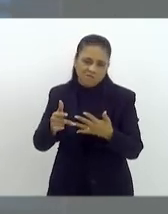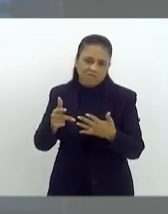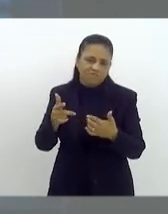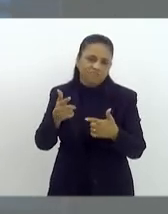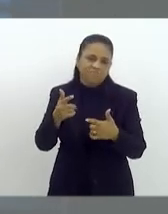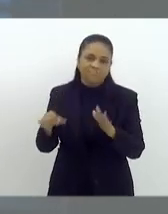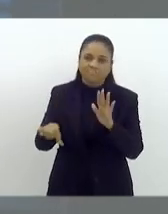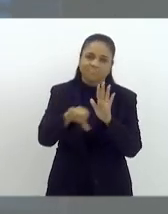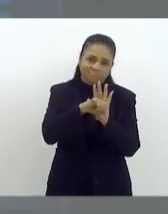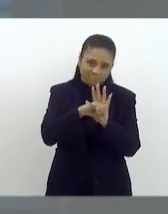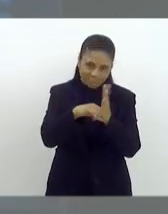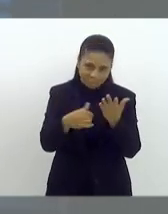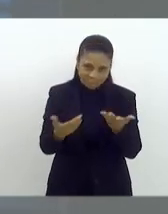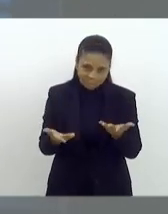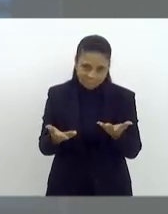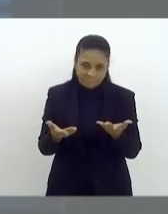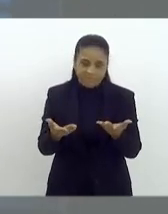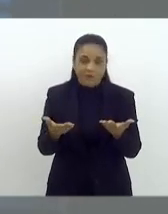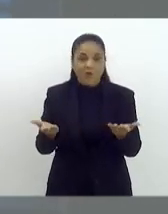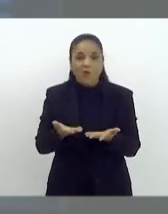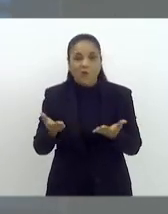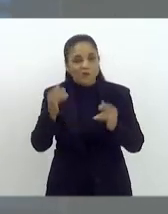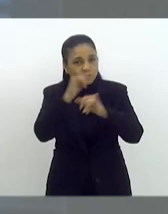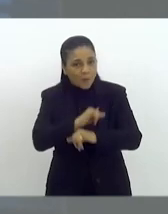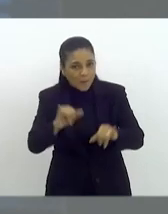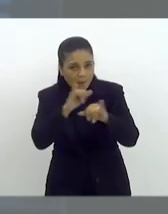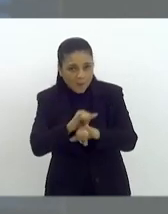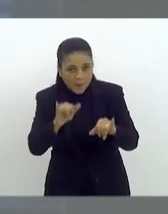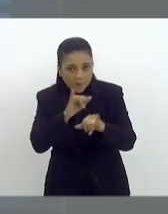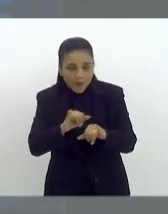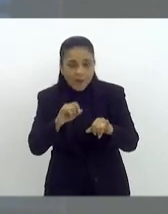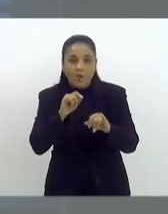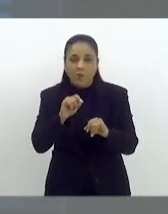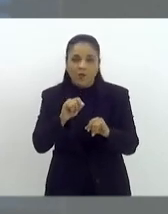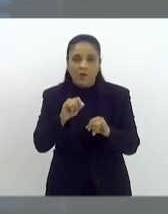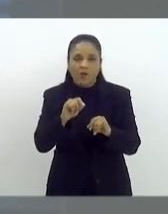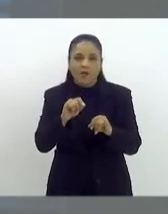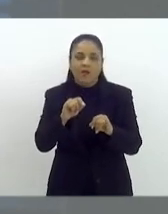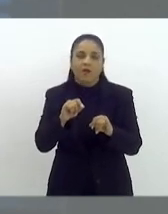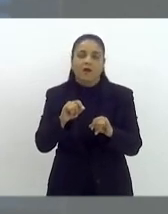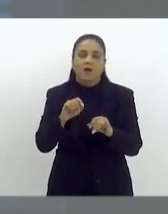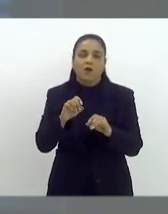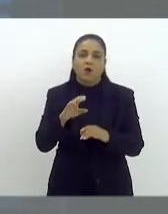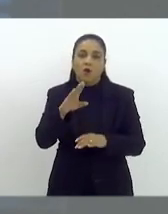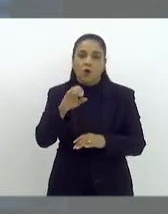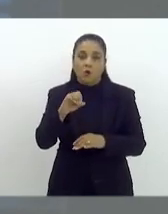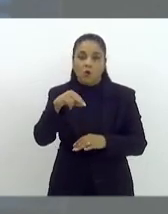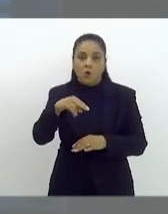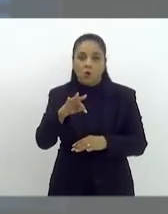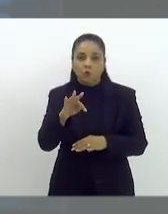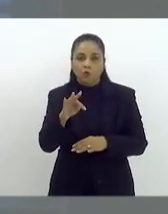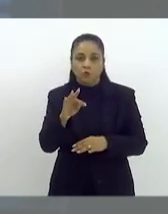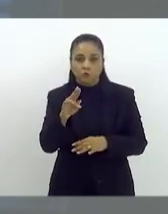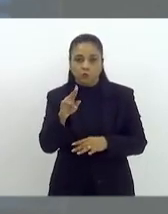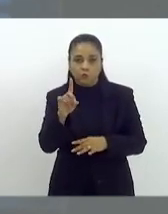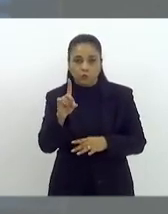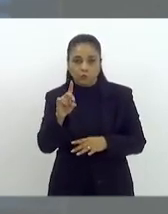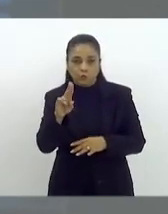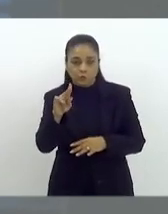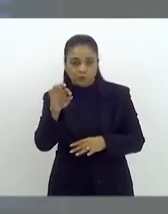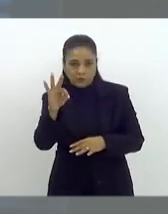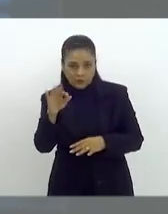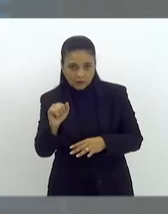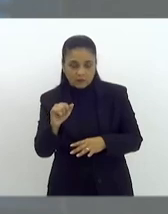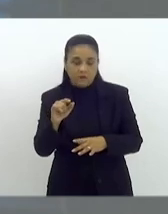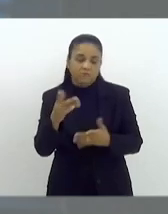exemplo a gente tem aí hoje em dia muito difundido e falado a conduta distal que né E quando se pensa na mulher enquanto